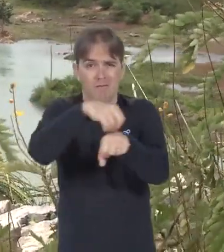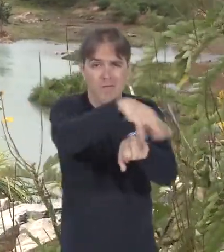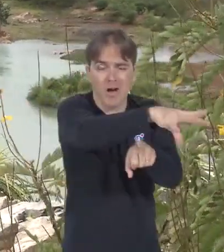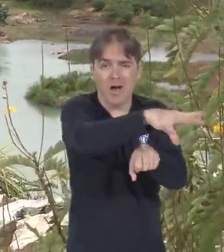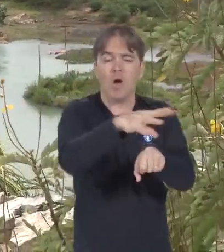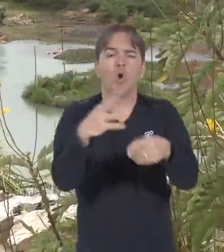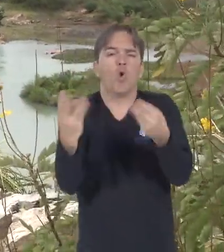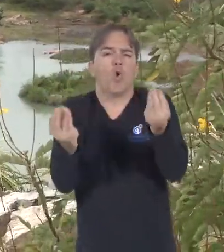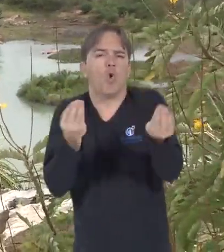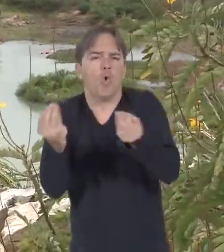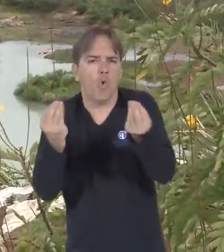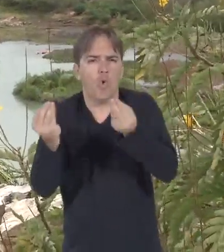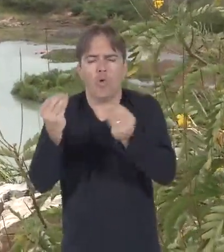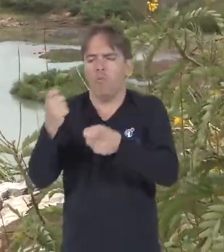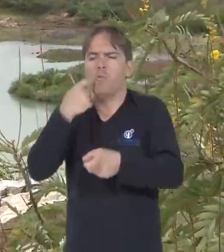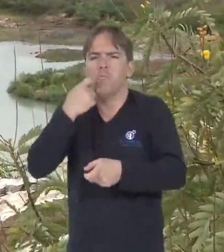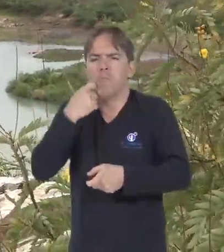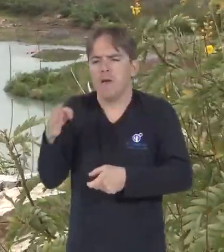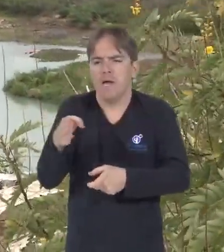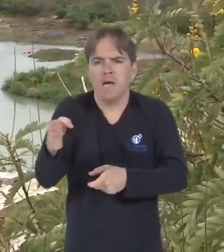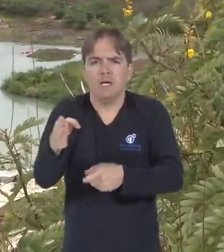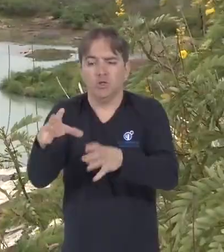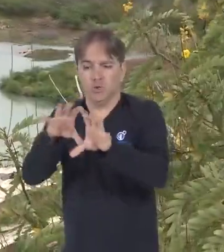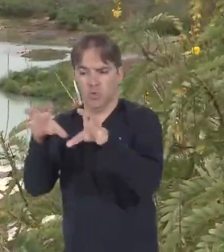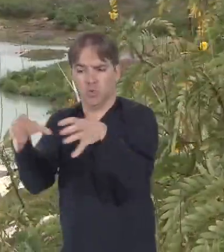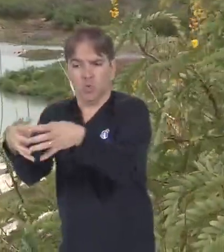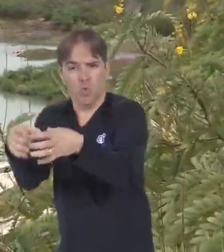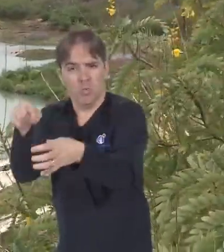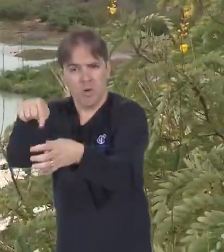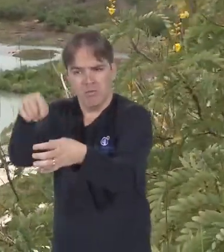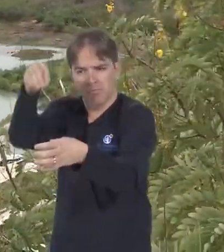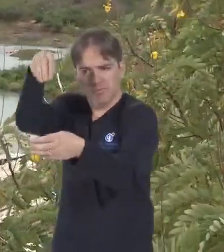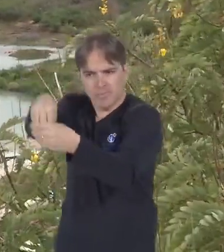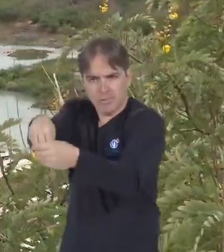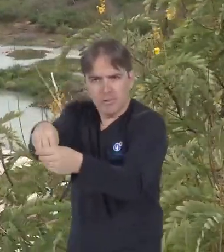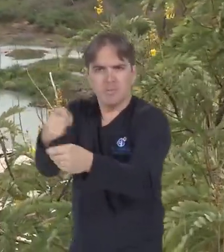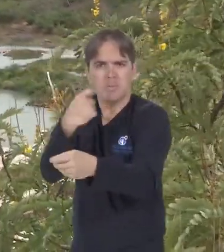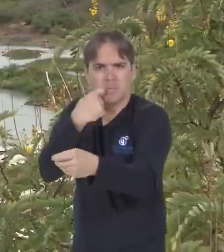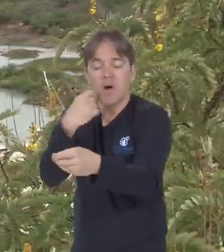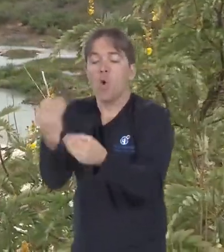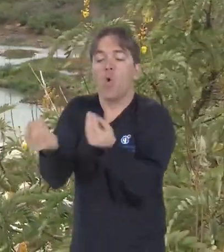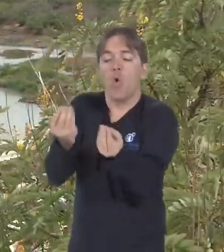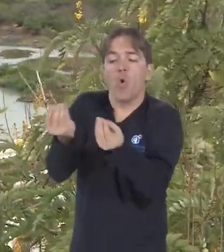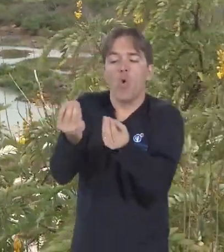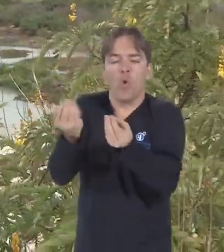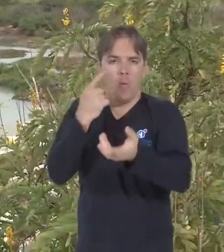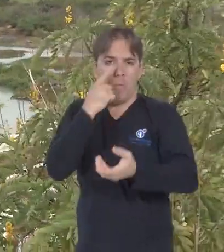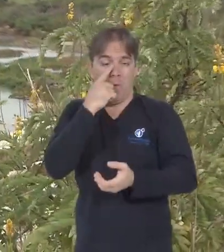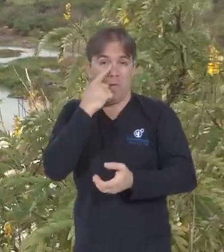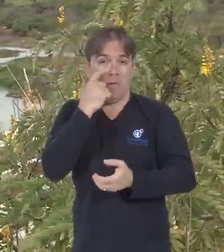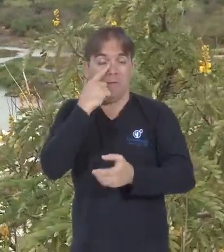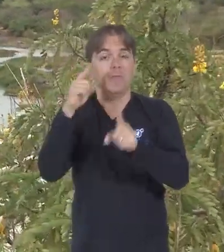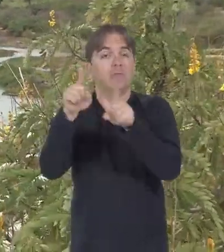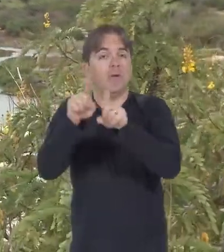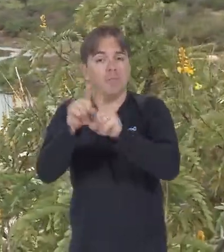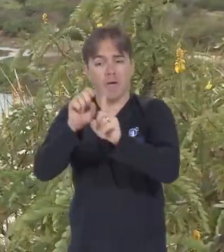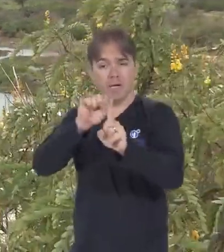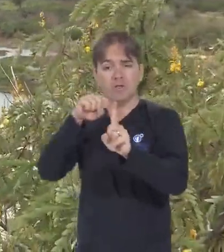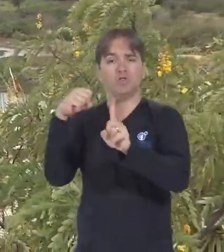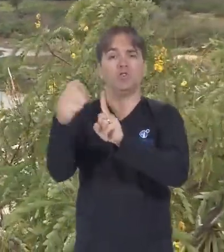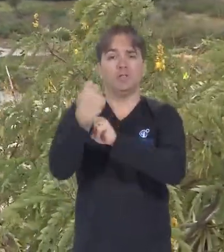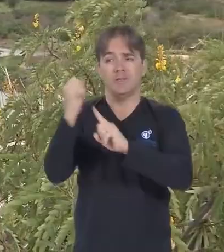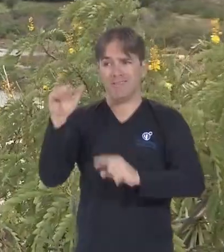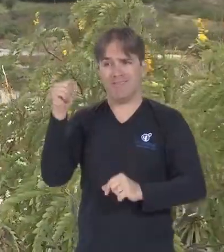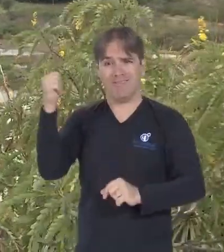estrutura populacional aí, ou estrutura de comunidades nesses dois reservatórios ela está funcionando, e para as